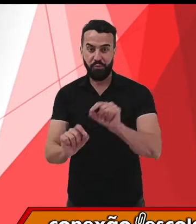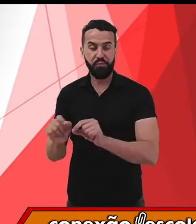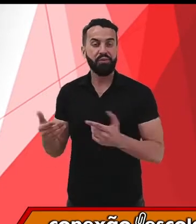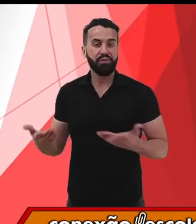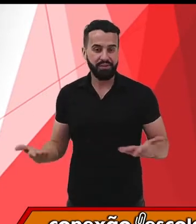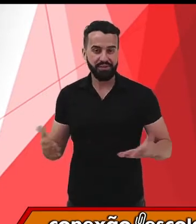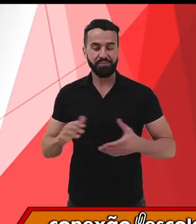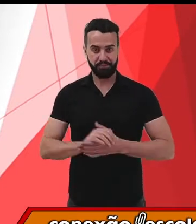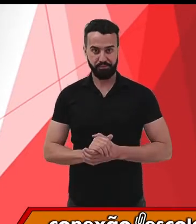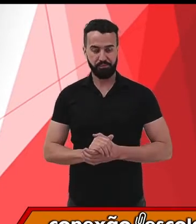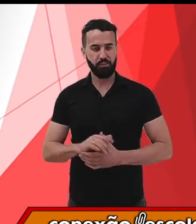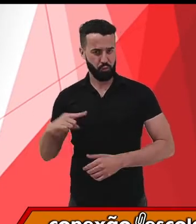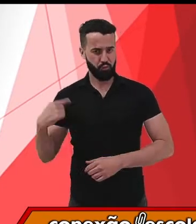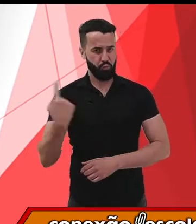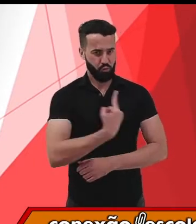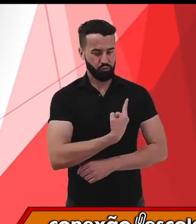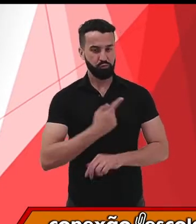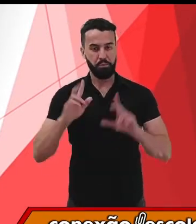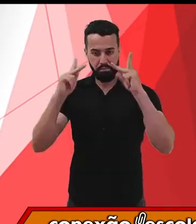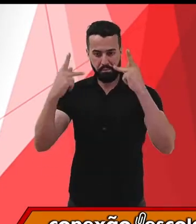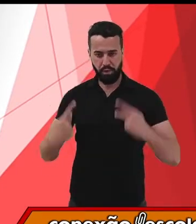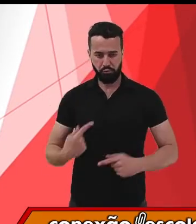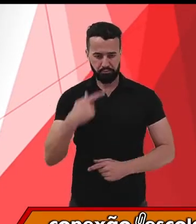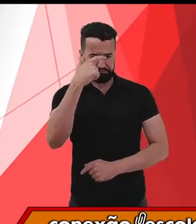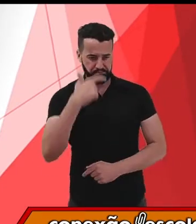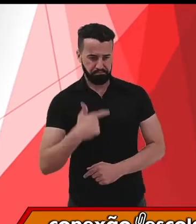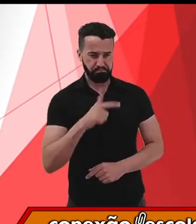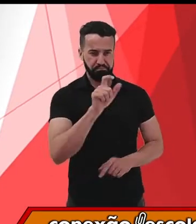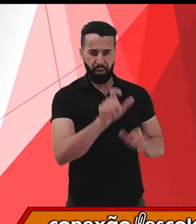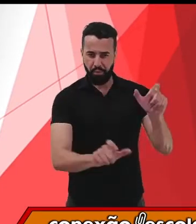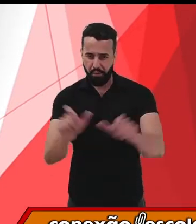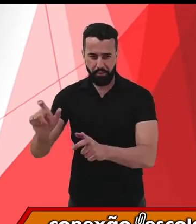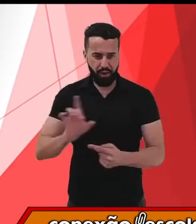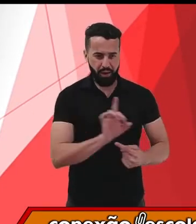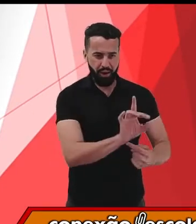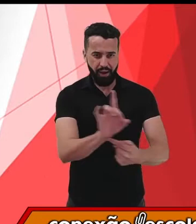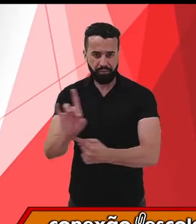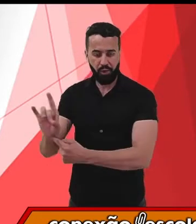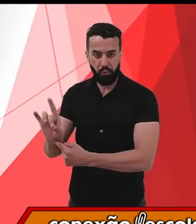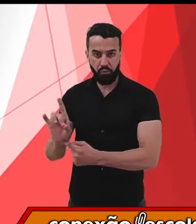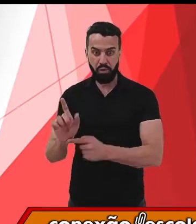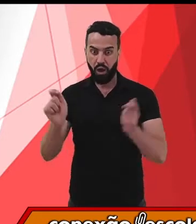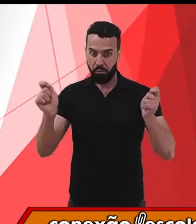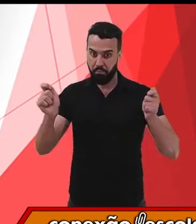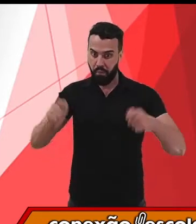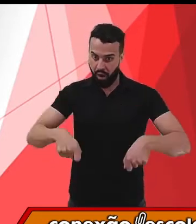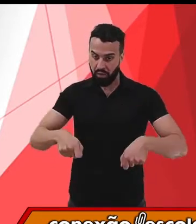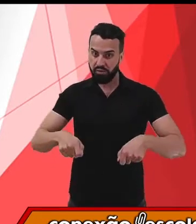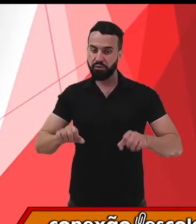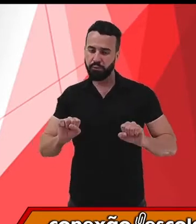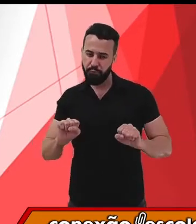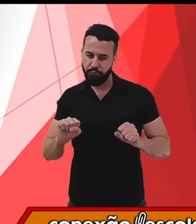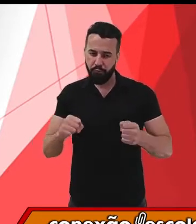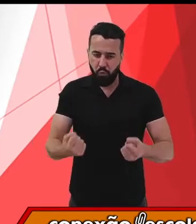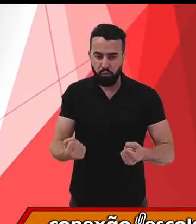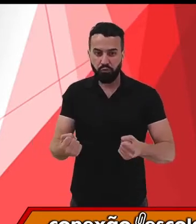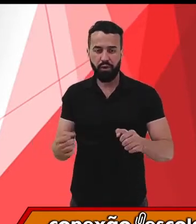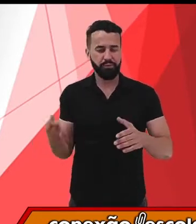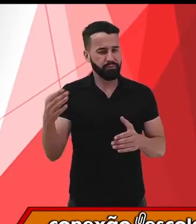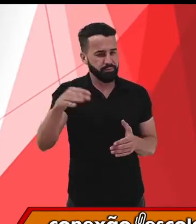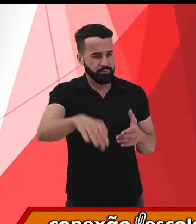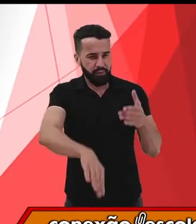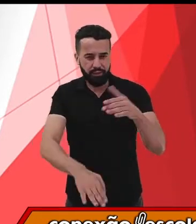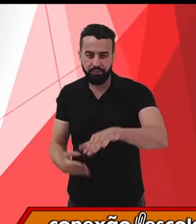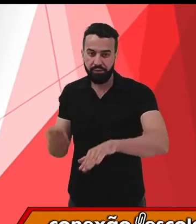seres humanos somos capazes, se nós nos esforçarmos, de realizar qualquer atividade, seja nadar,